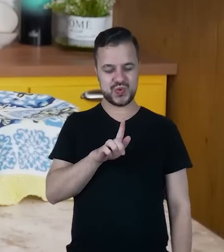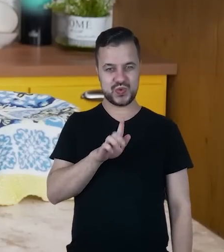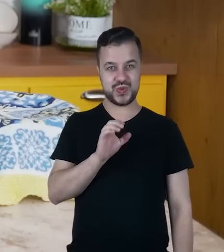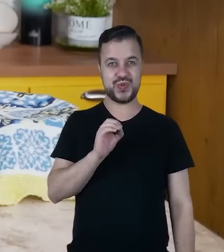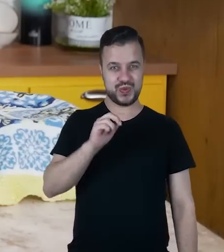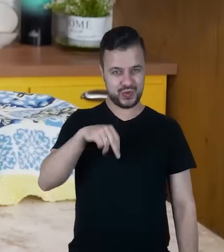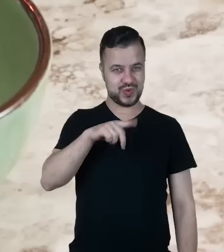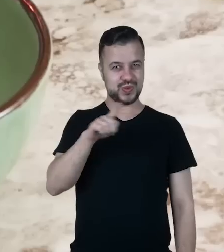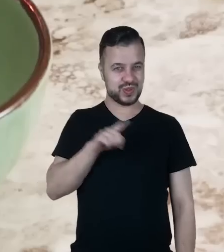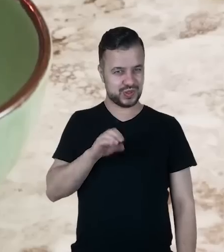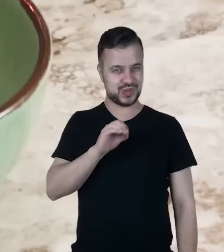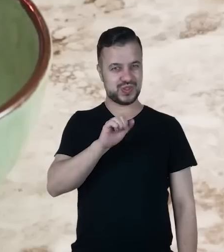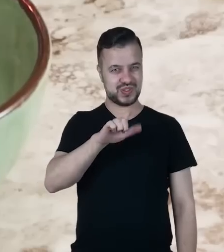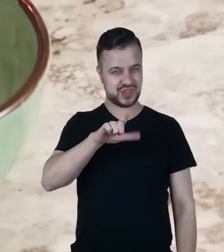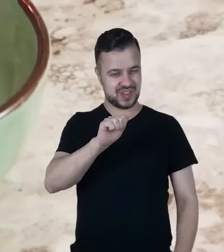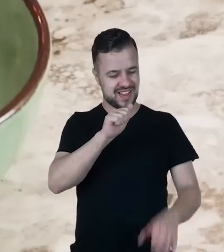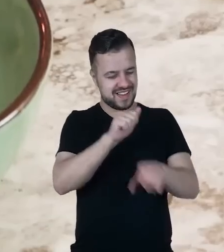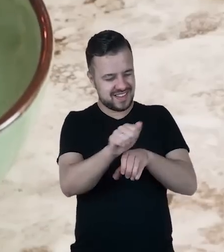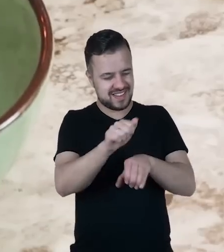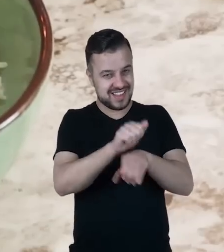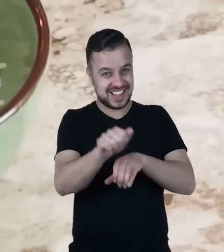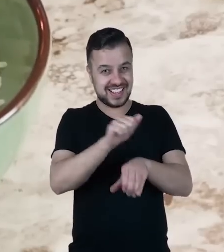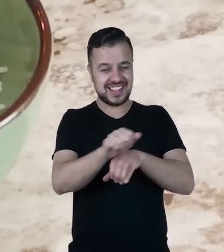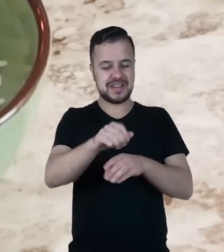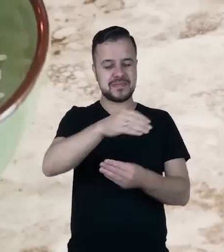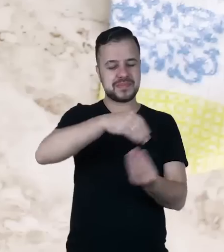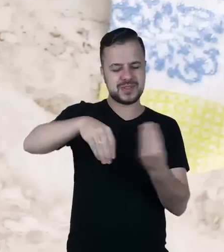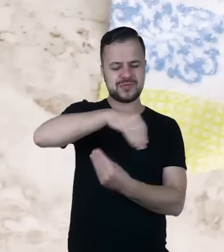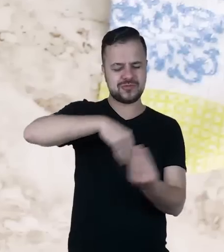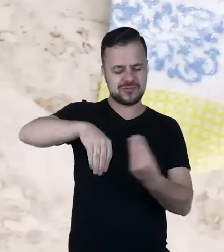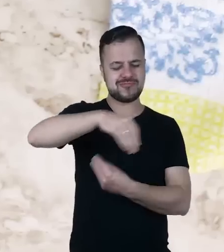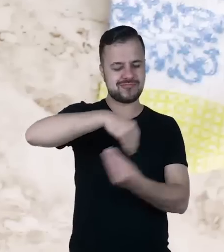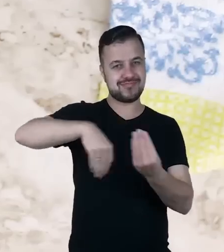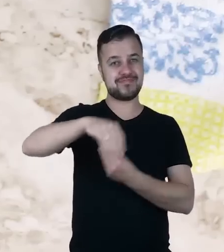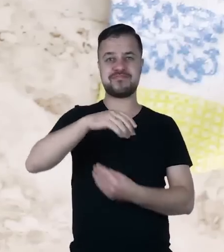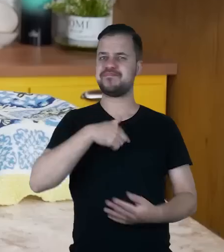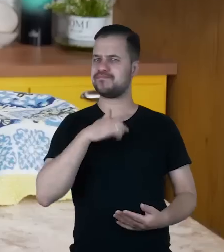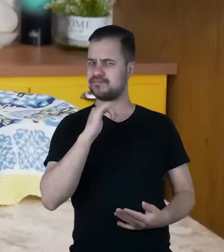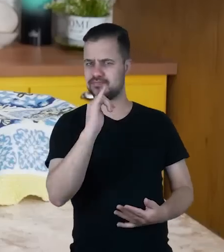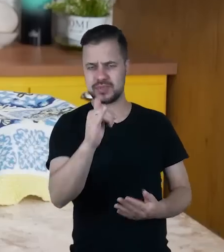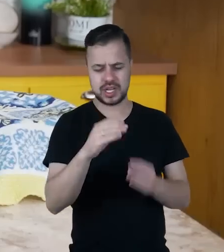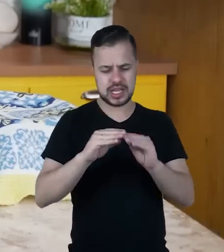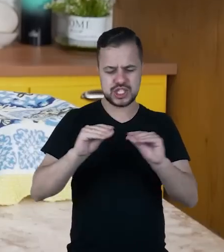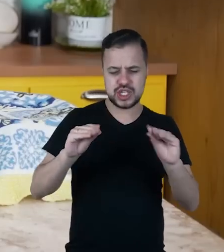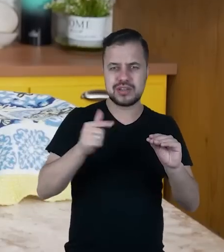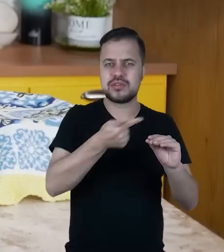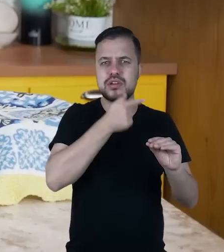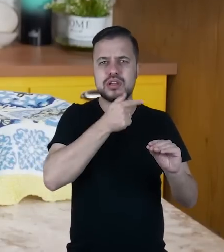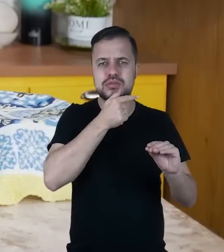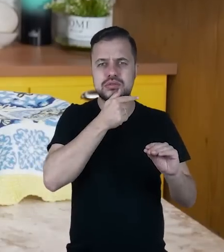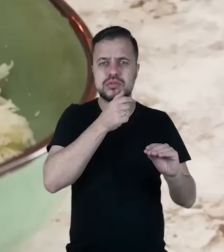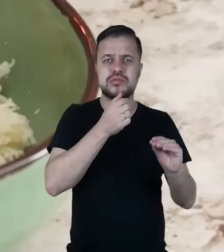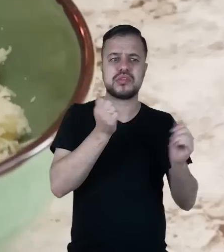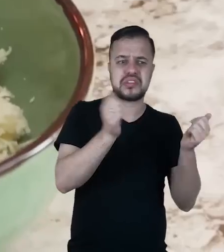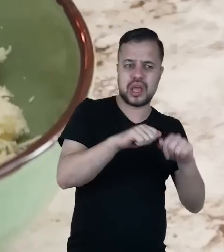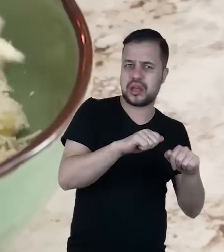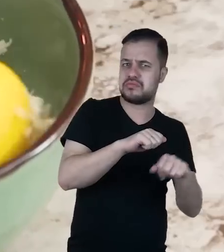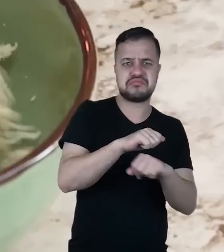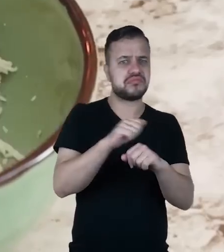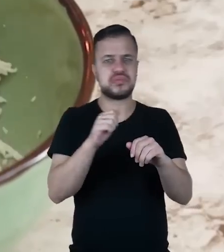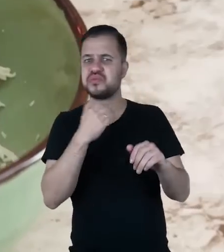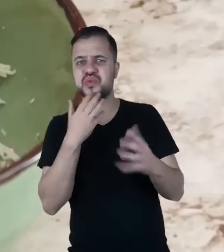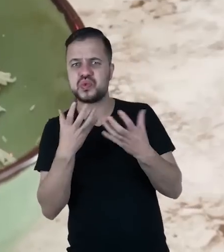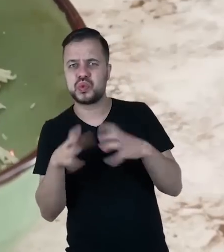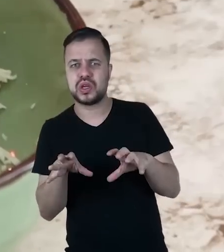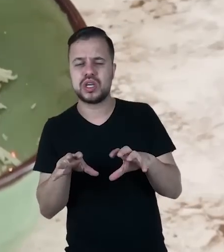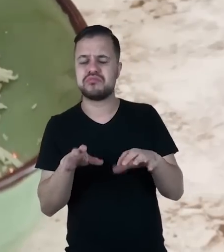dois queijos, você vai misturar bem, tá? Deixa eu falar uma coisa pra vocês. Esse recheio aqui é opcional. Caso você não